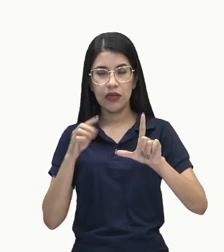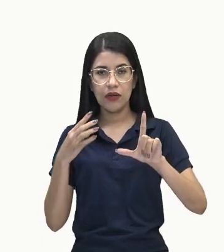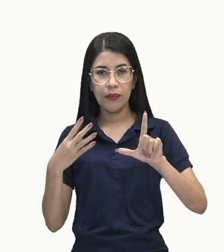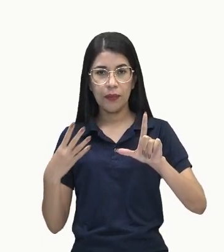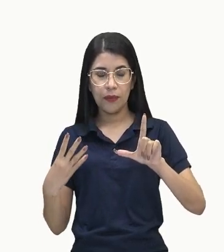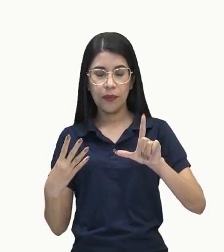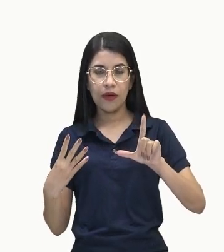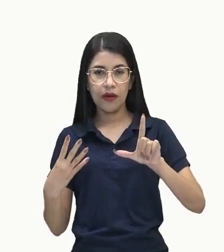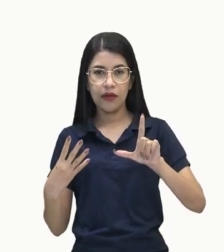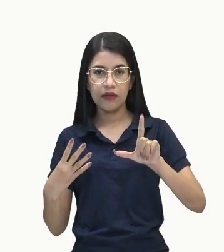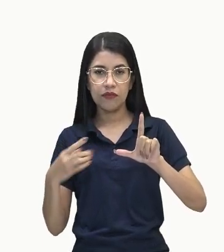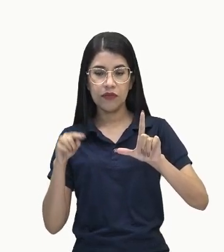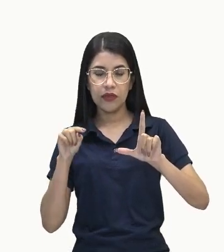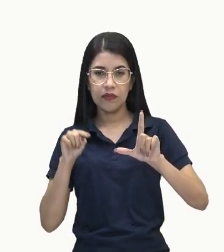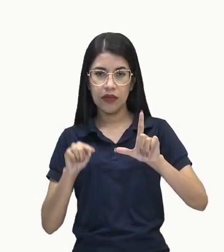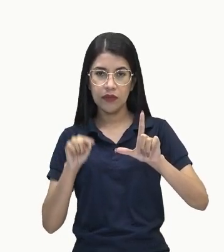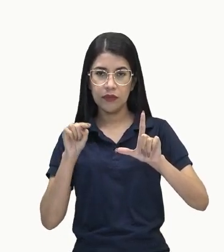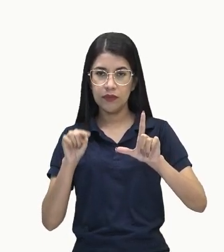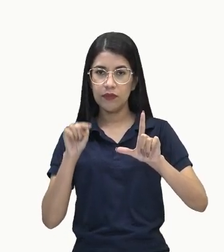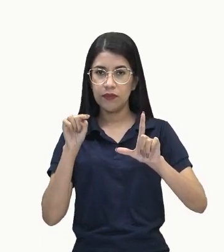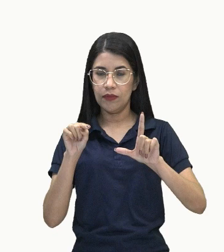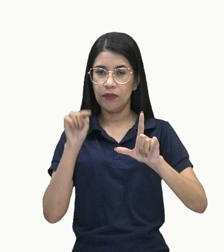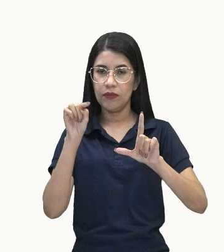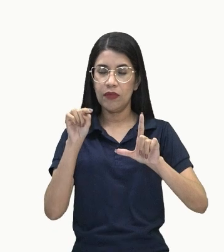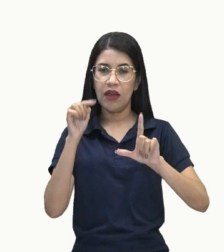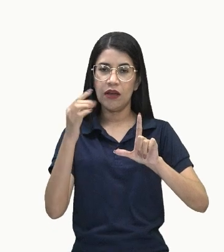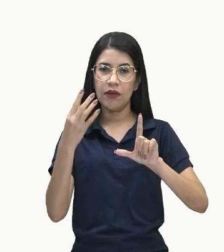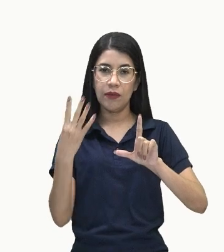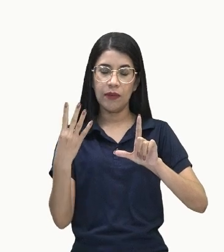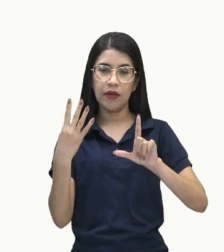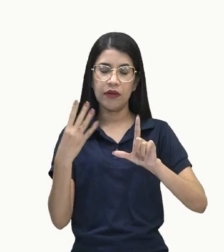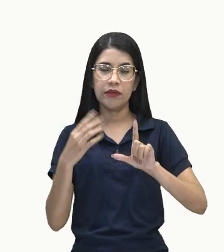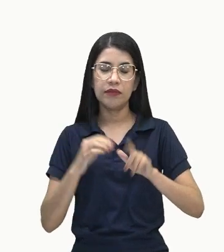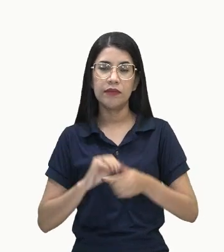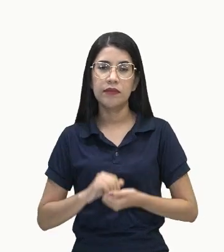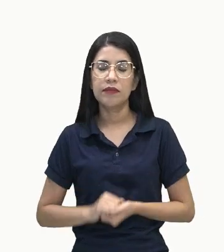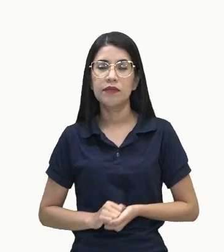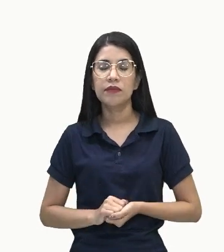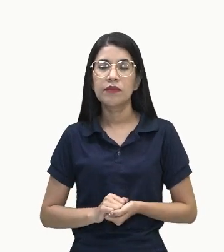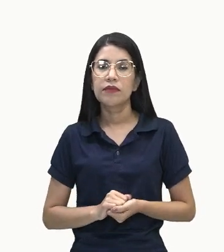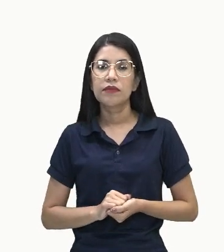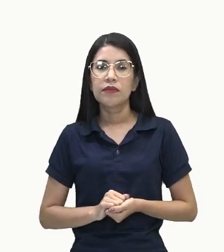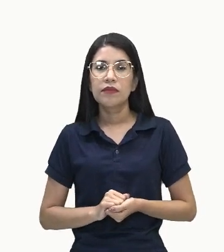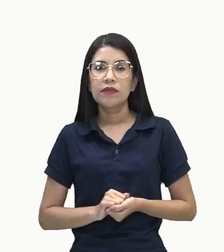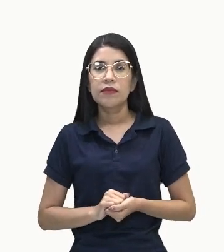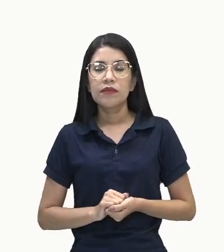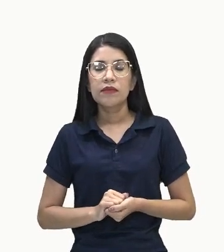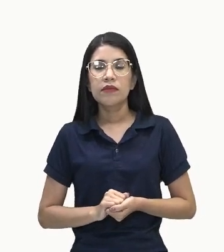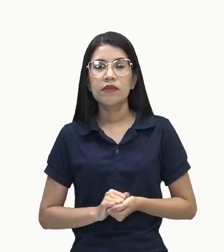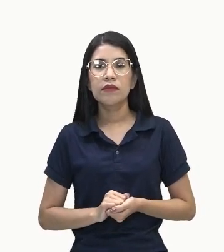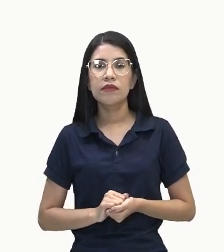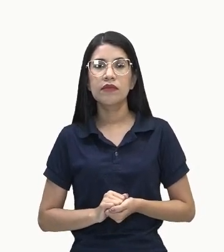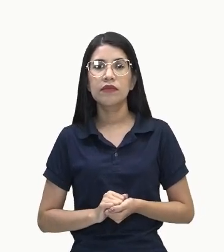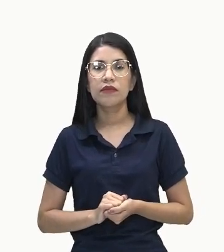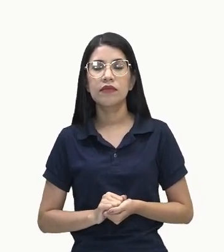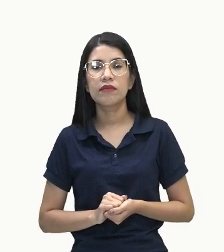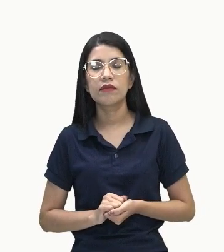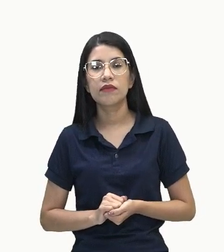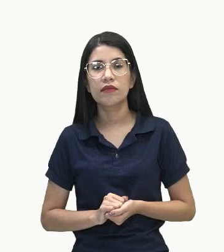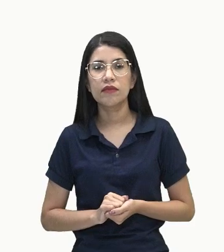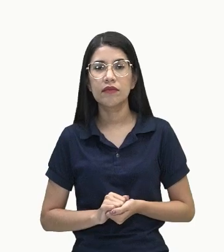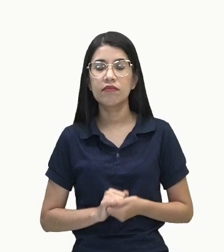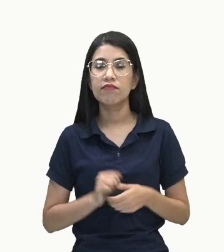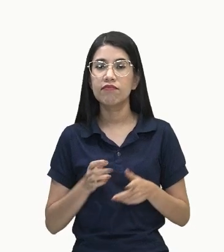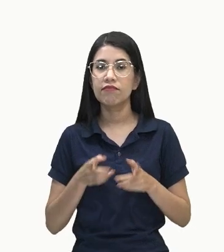de medida para a sua direita e depois você vai subir também as mesmas 4 unidades de medida.